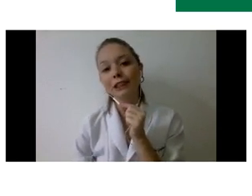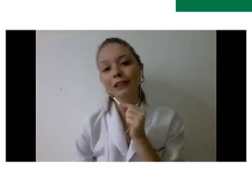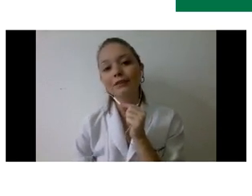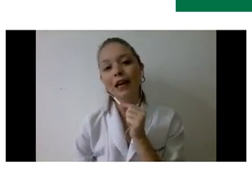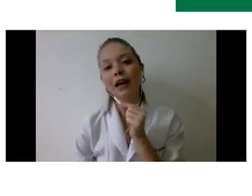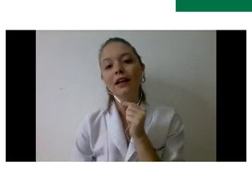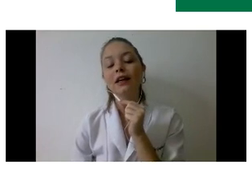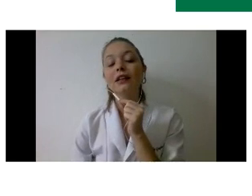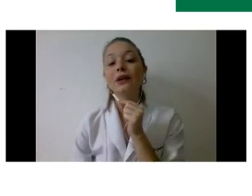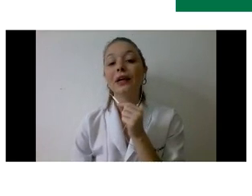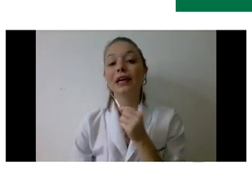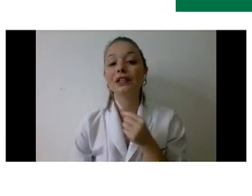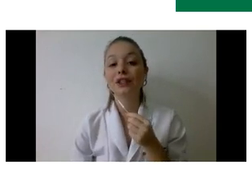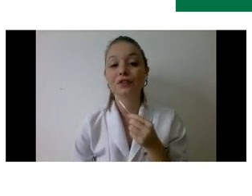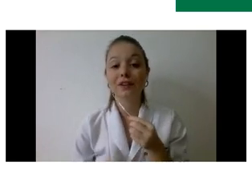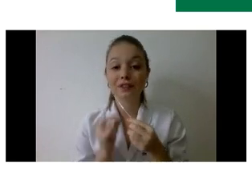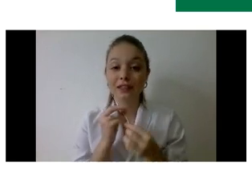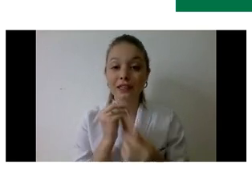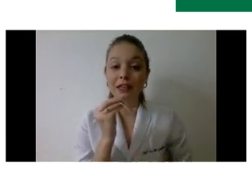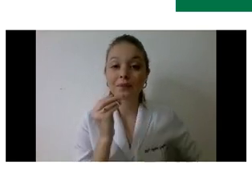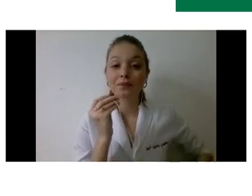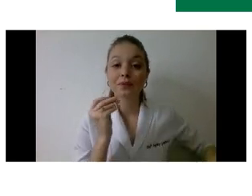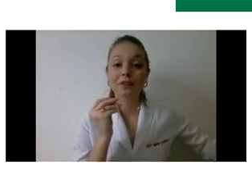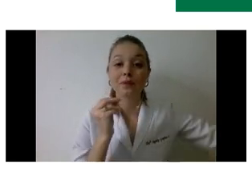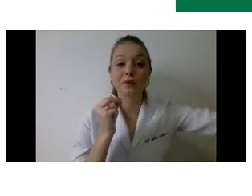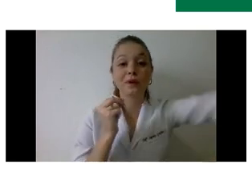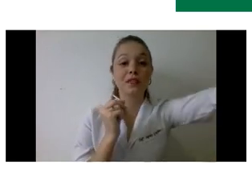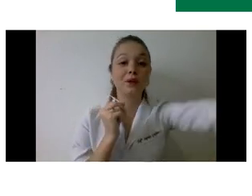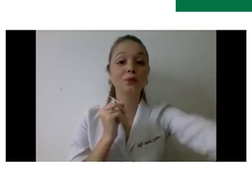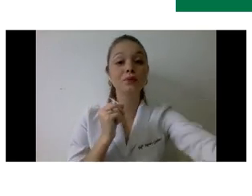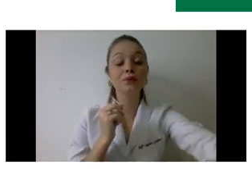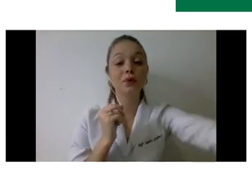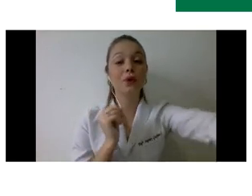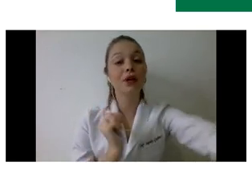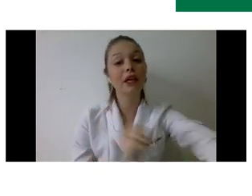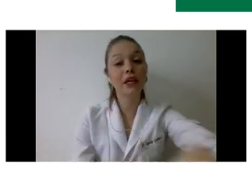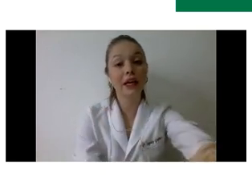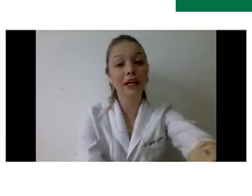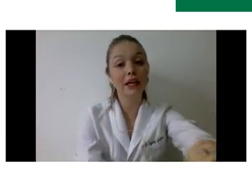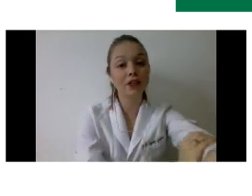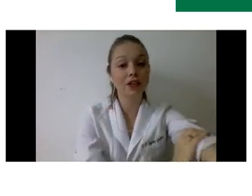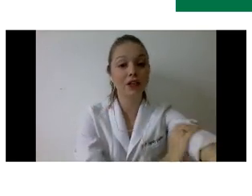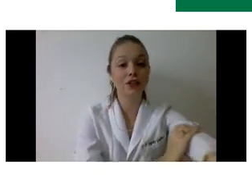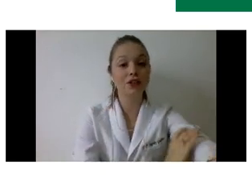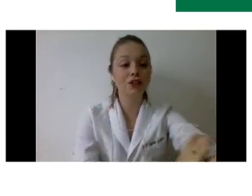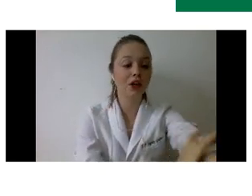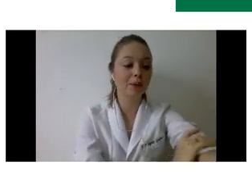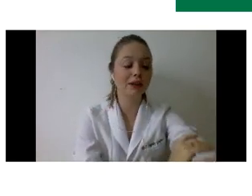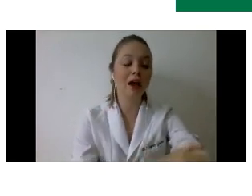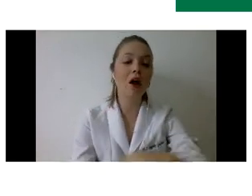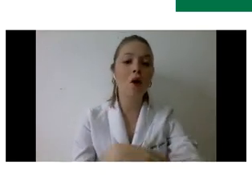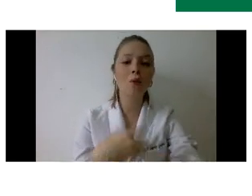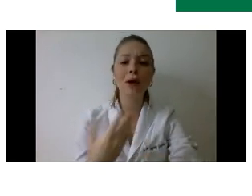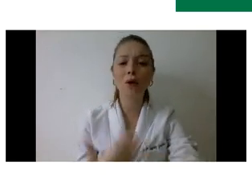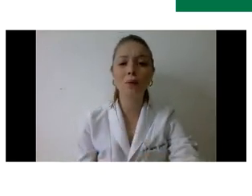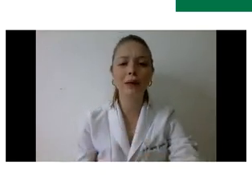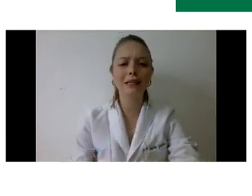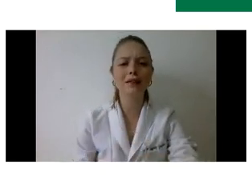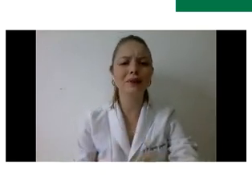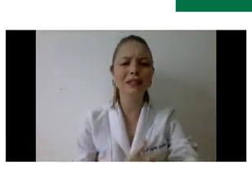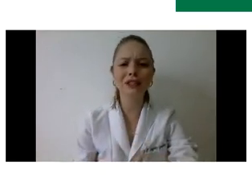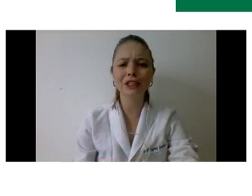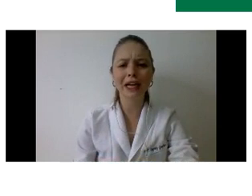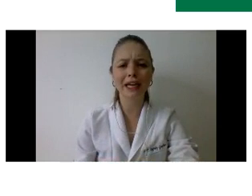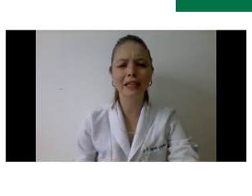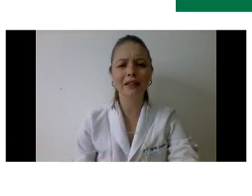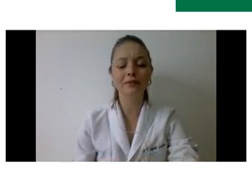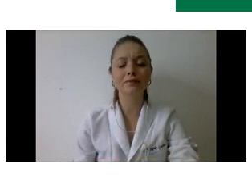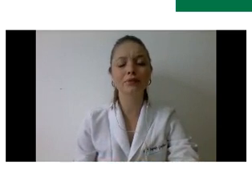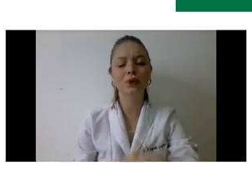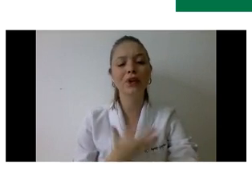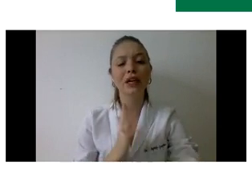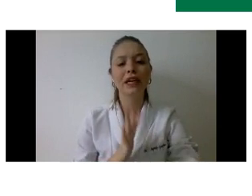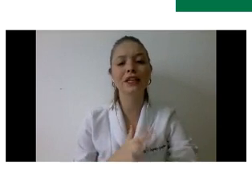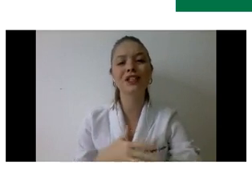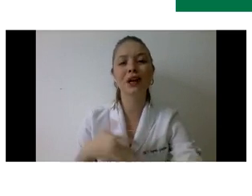ele não vai adiantar. Então, o que a gente vai fazer? Vamos fazer um torniquete, que a gente chama, tá? Ou uma compressão